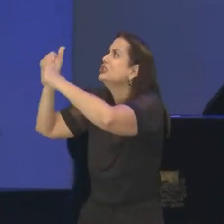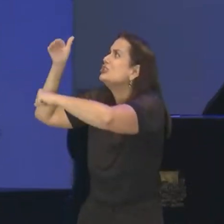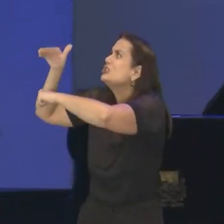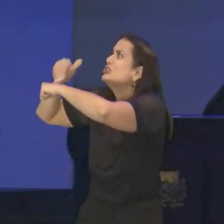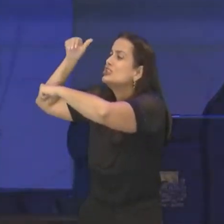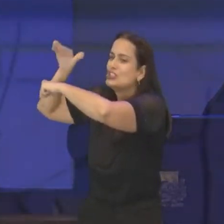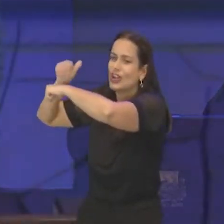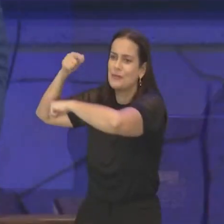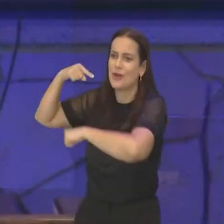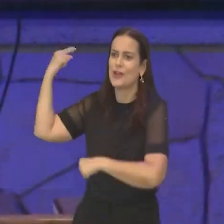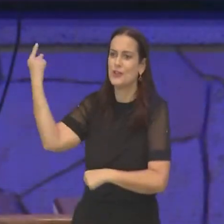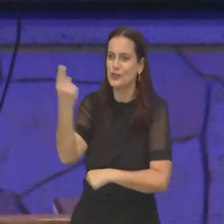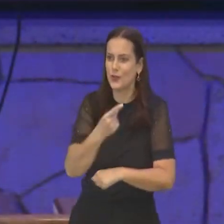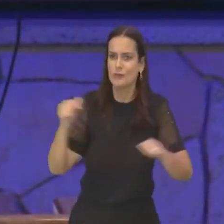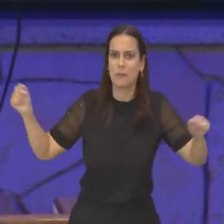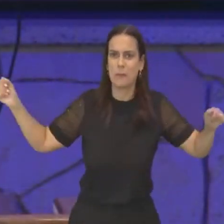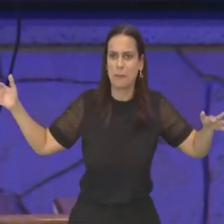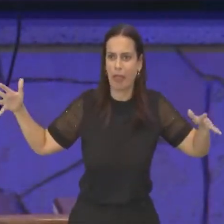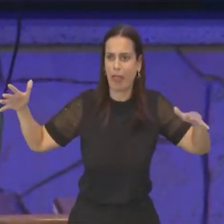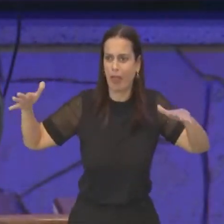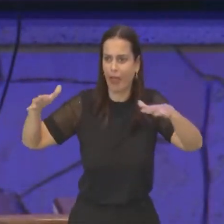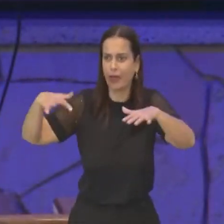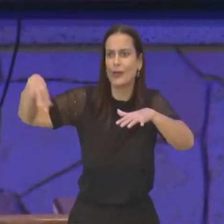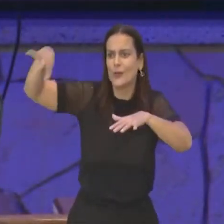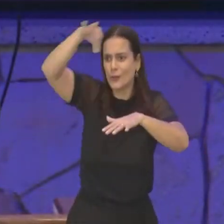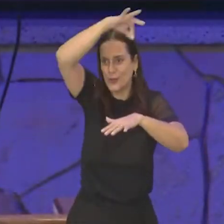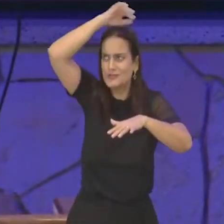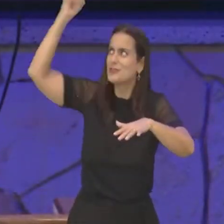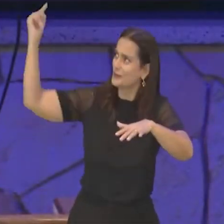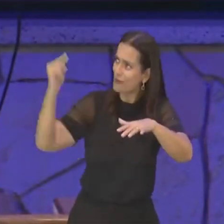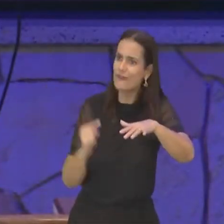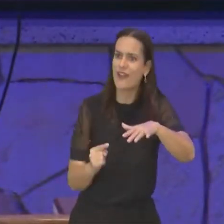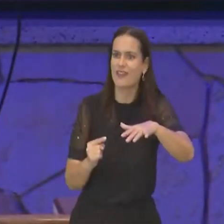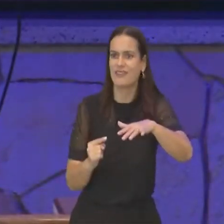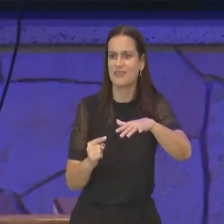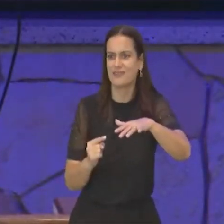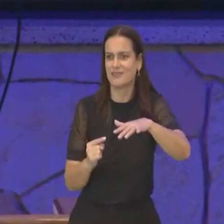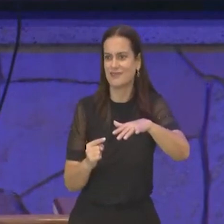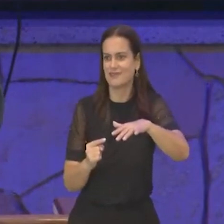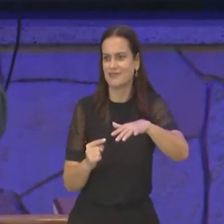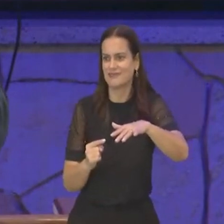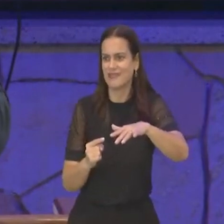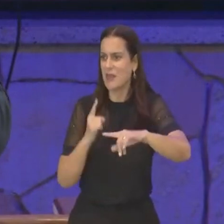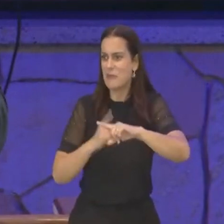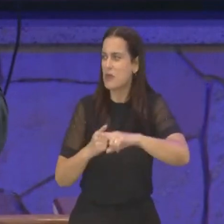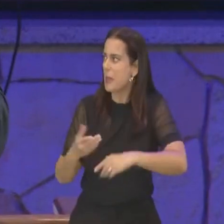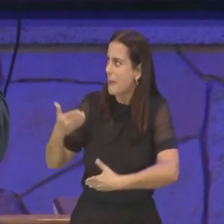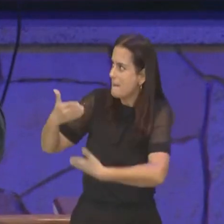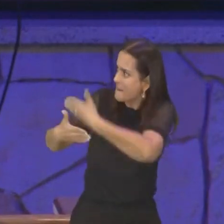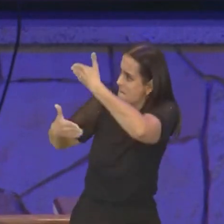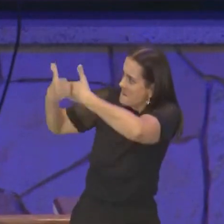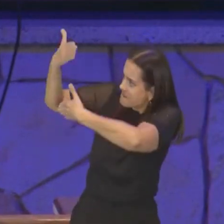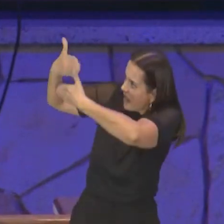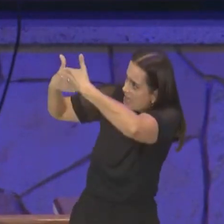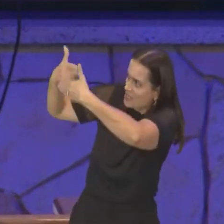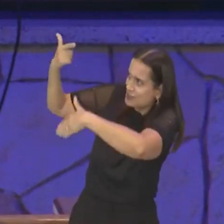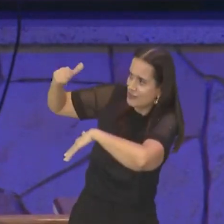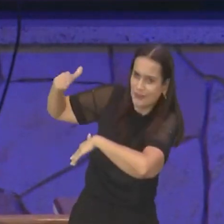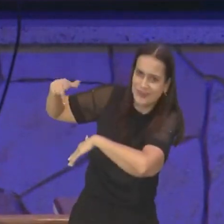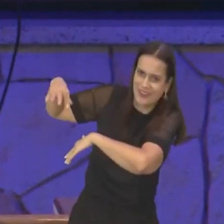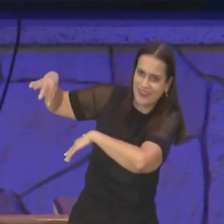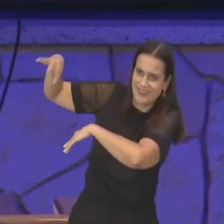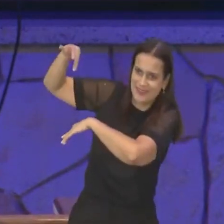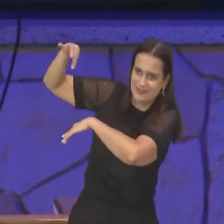o seu Espírito habita em nós, e quando nós invocamos a presença de Deus, a atmosfera deste lugar se